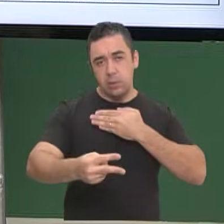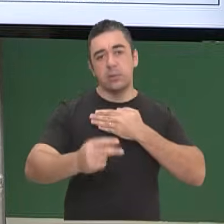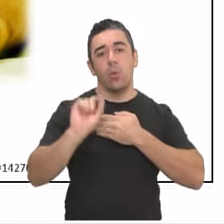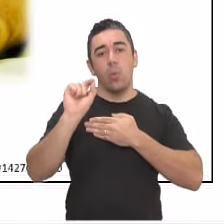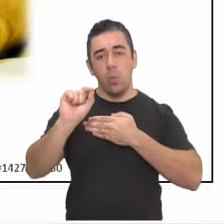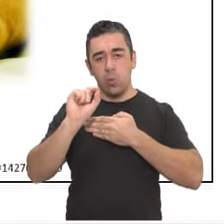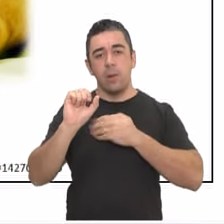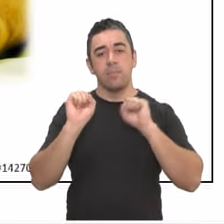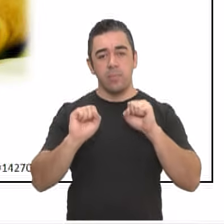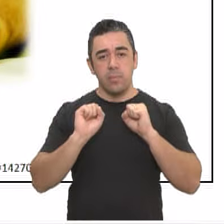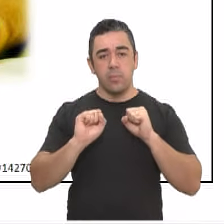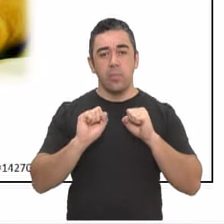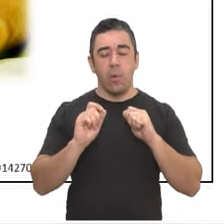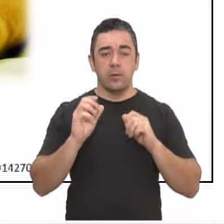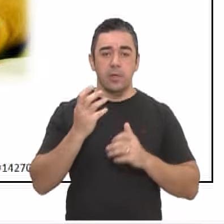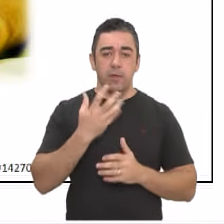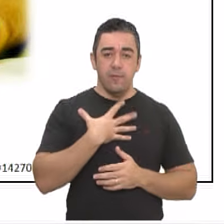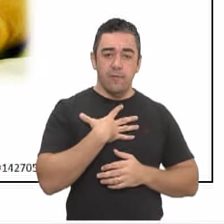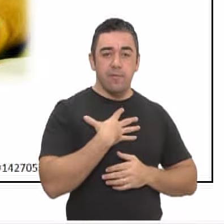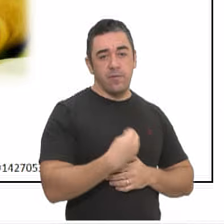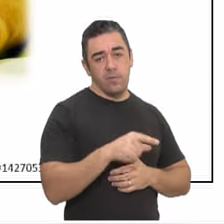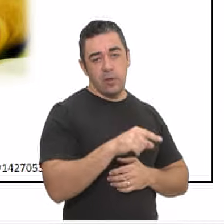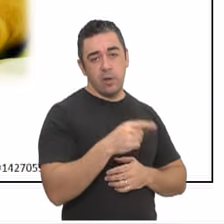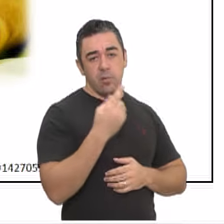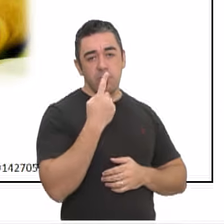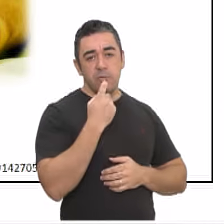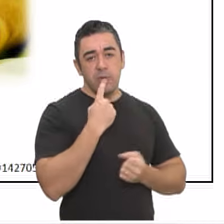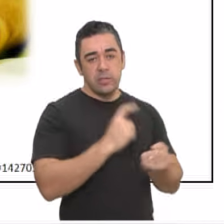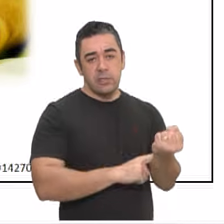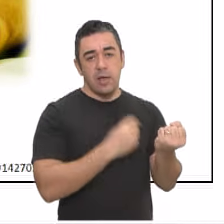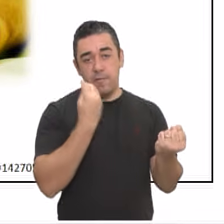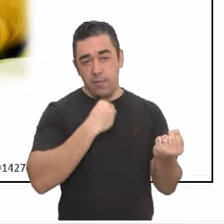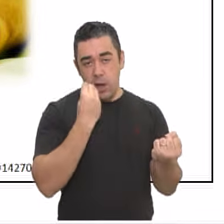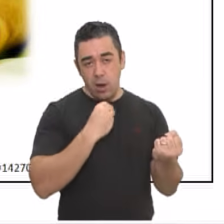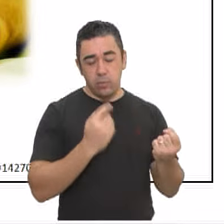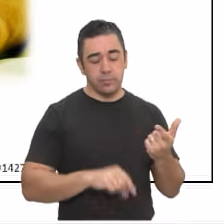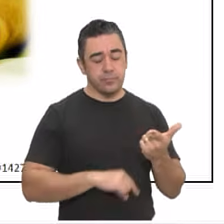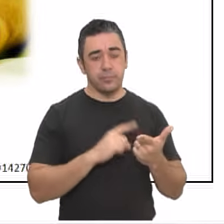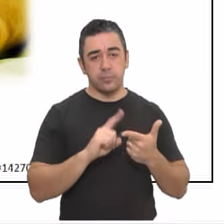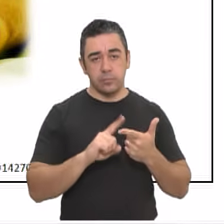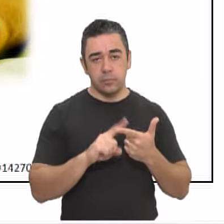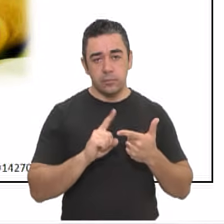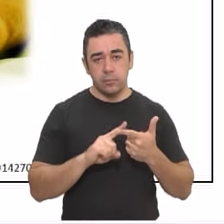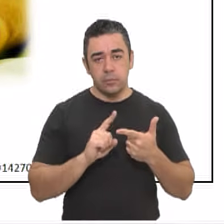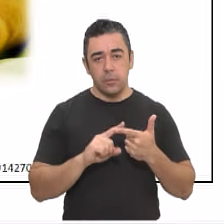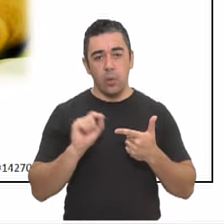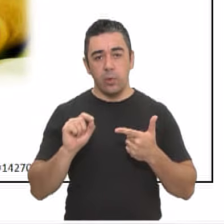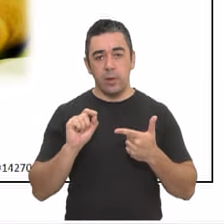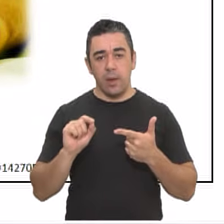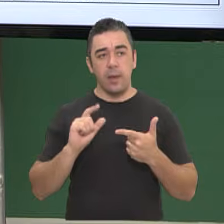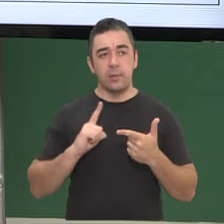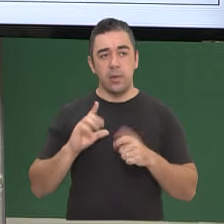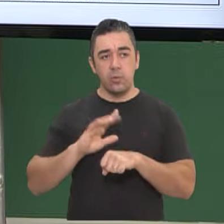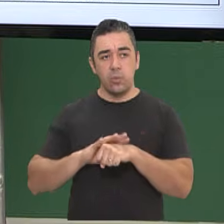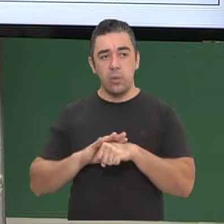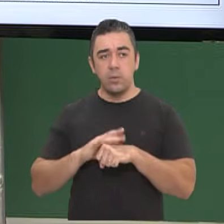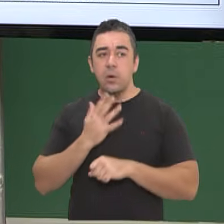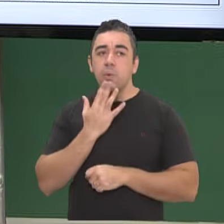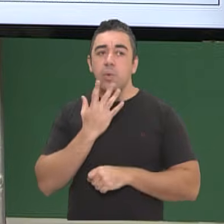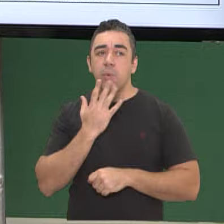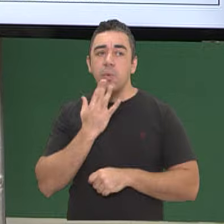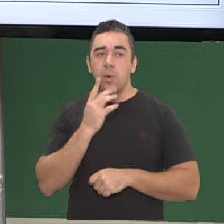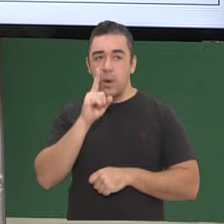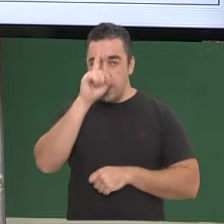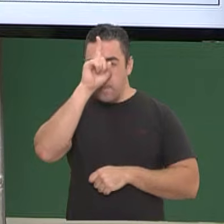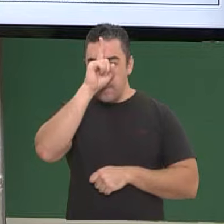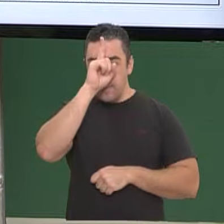exemplos. Pode resultar em anemia, porque está combatendo as células sanguíneas, tá? Pode resultar em icterícia, o que é isso? Cor amarelada,